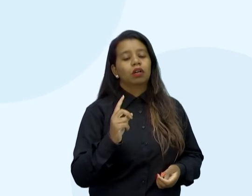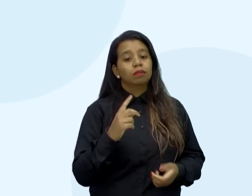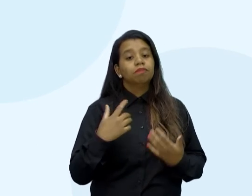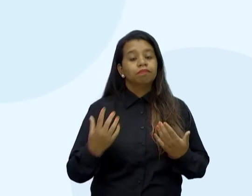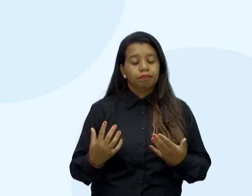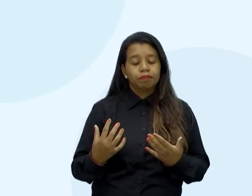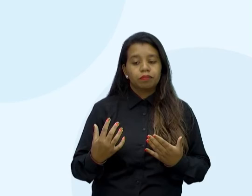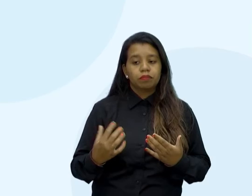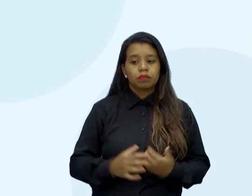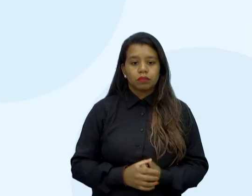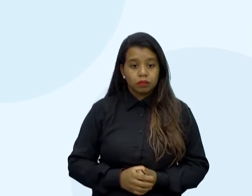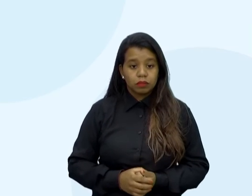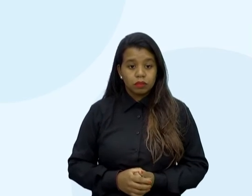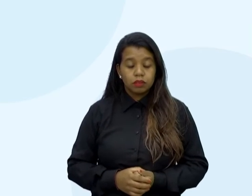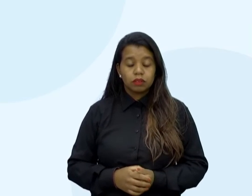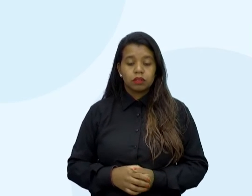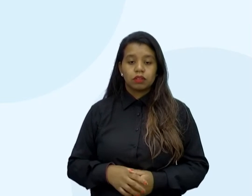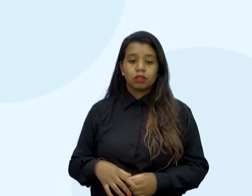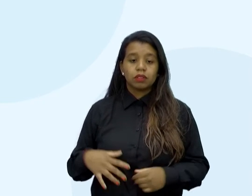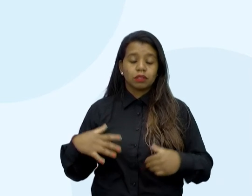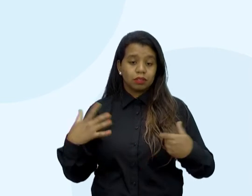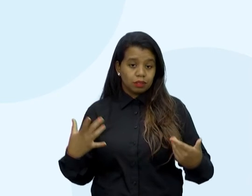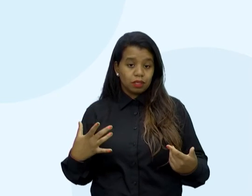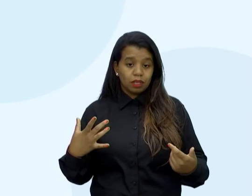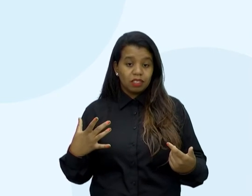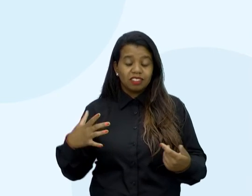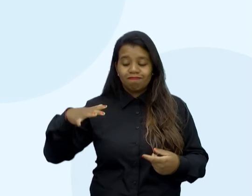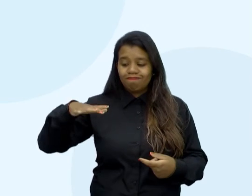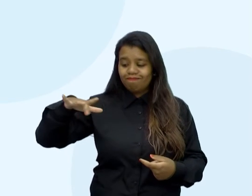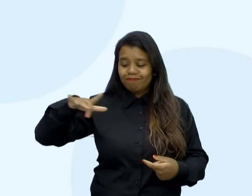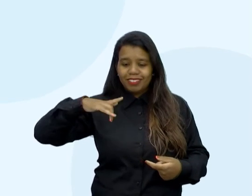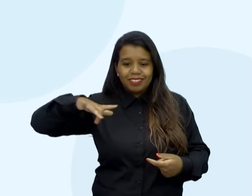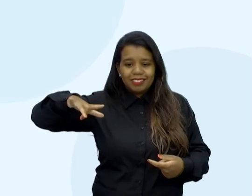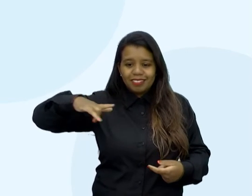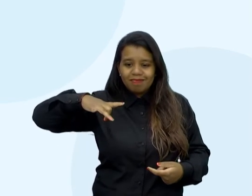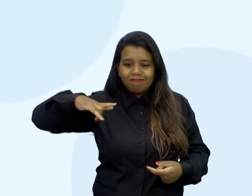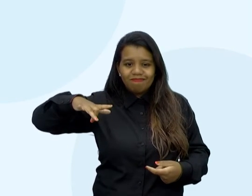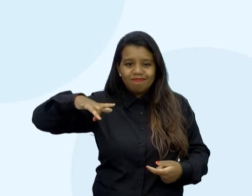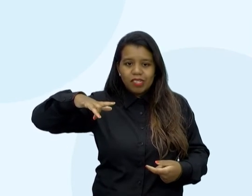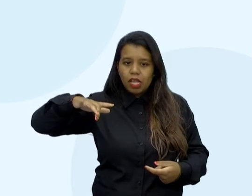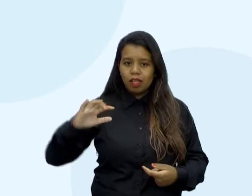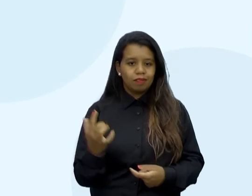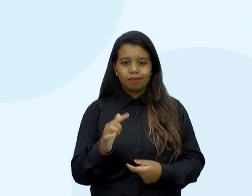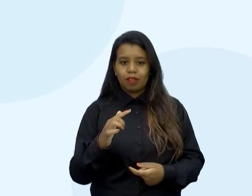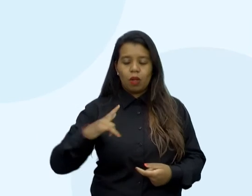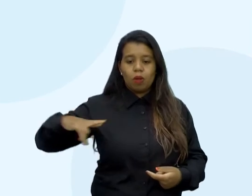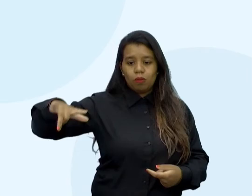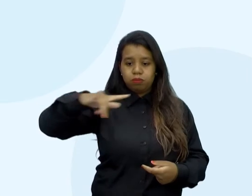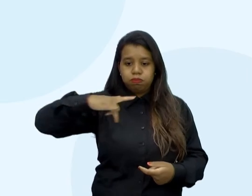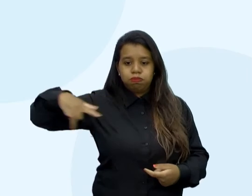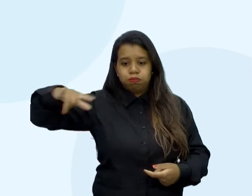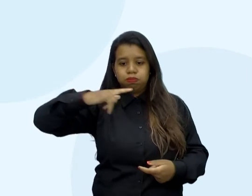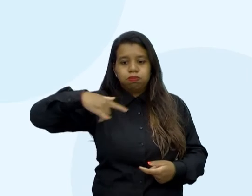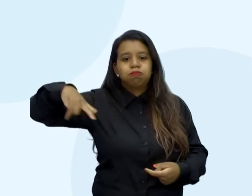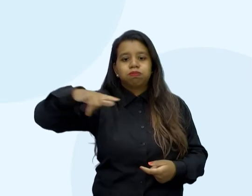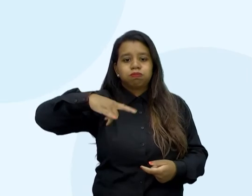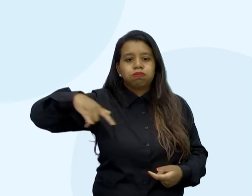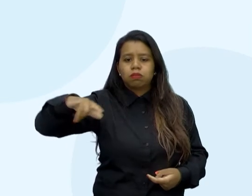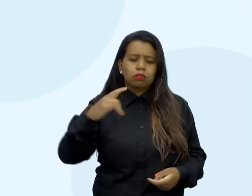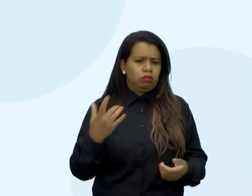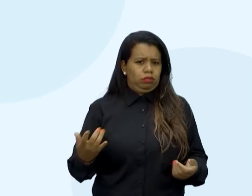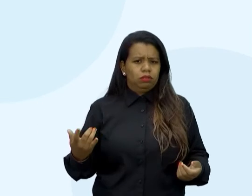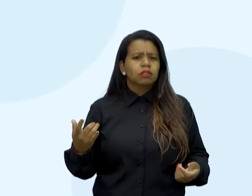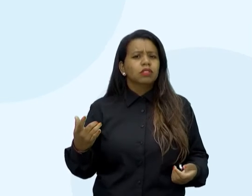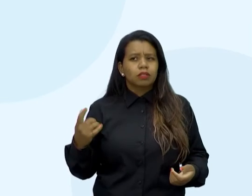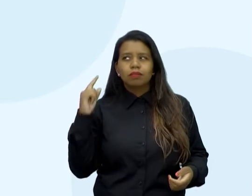dessa hélice e, portanto, não interessa, né, que você entre num helicóptero e ele fique girando com você lá dentro, porque você